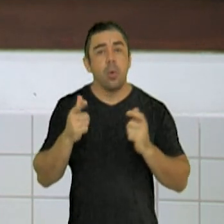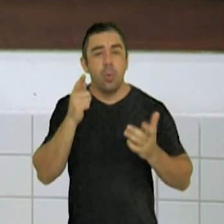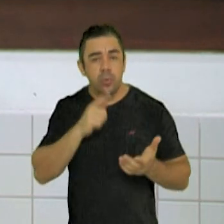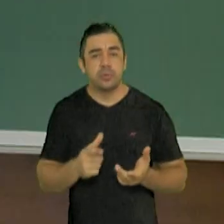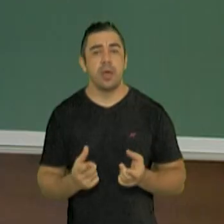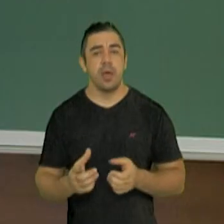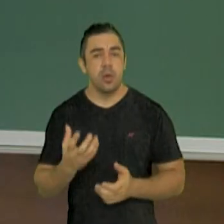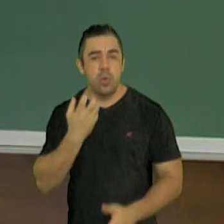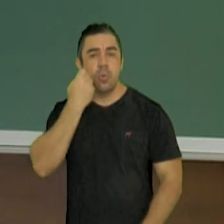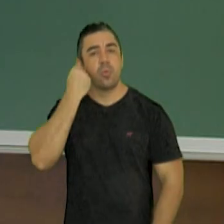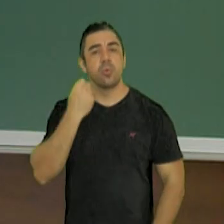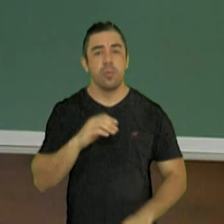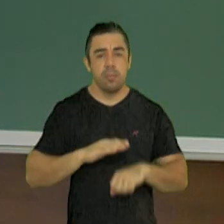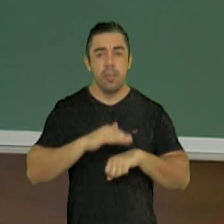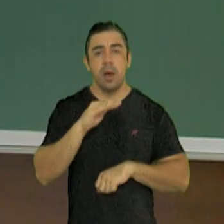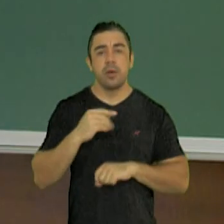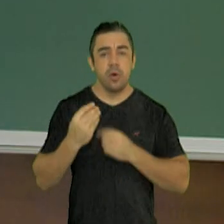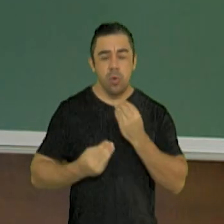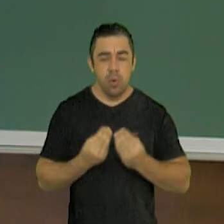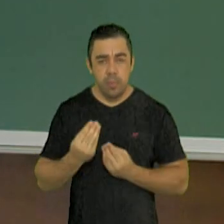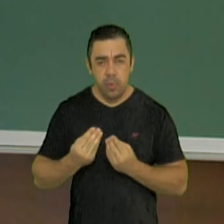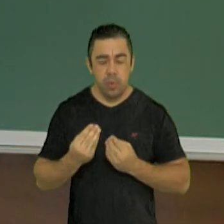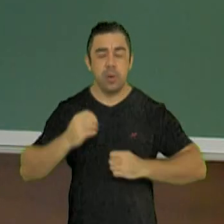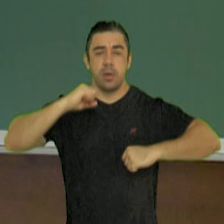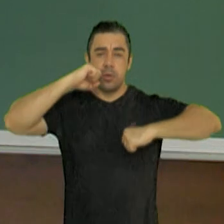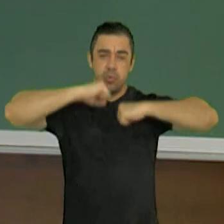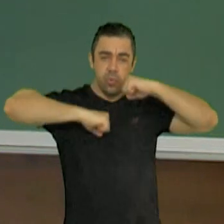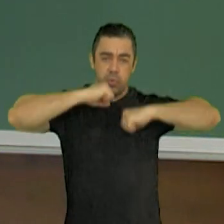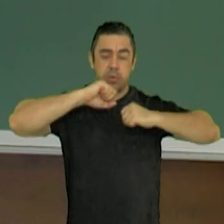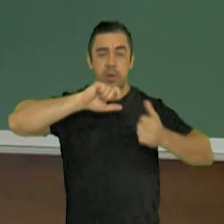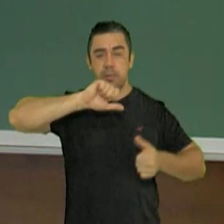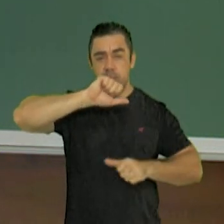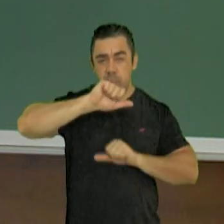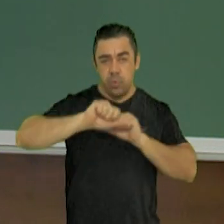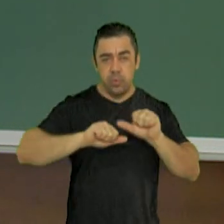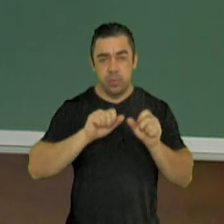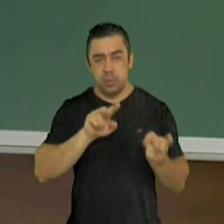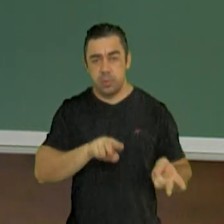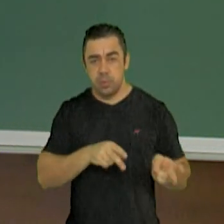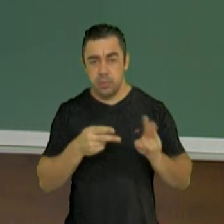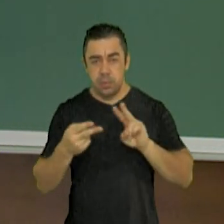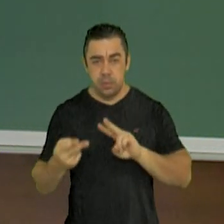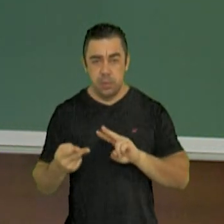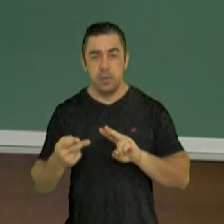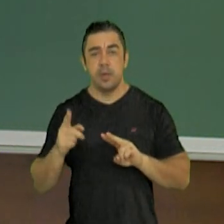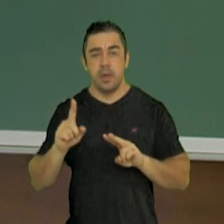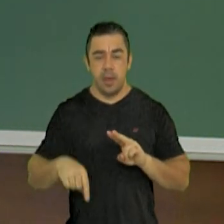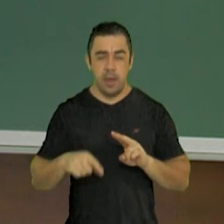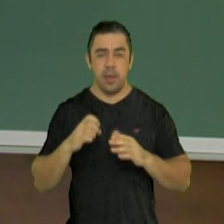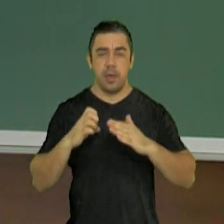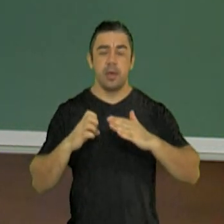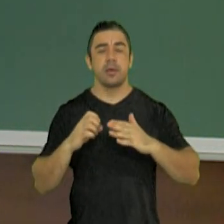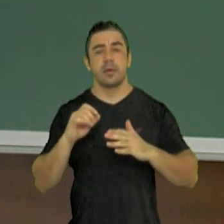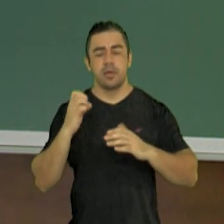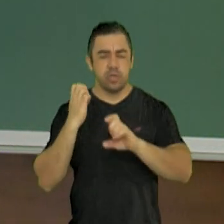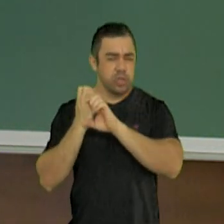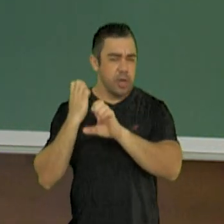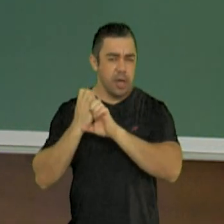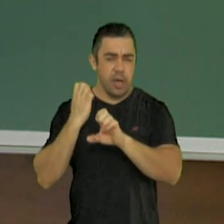mundo e desenvolve indústria, né, de transformação naval, engenharia civil, engenharia